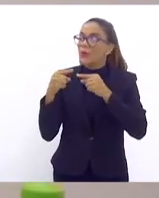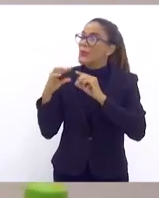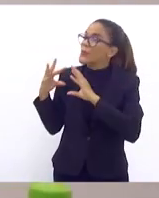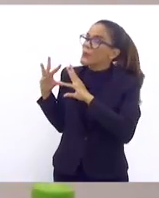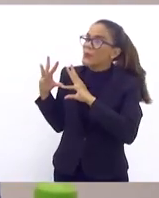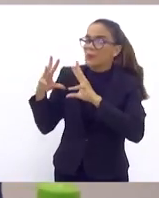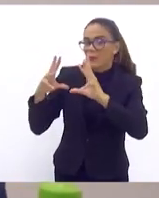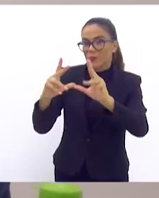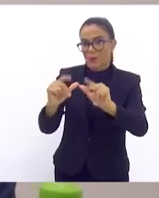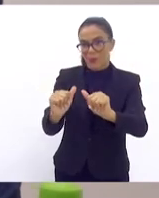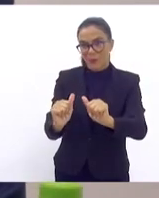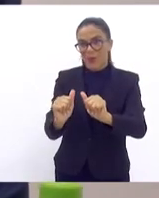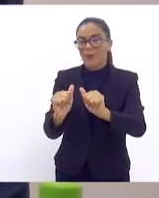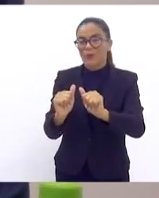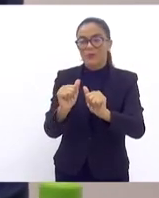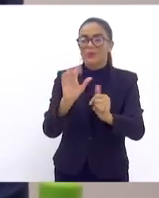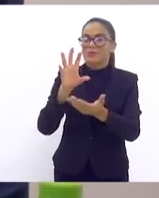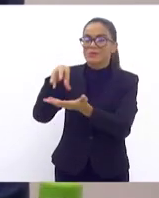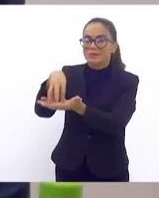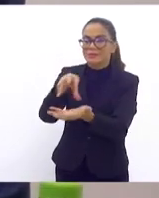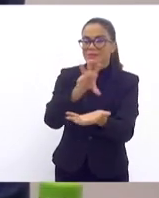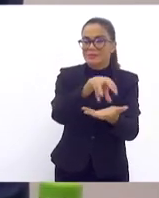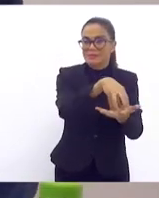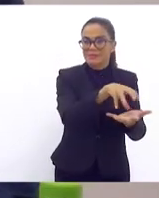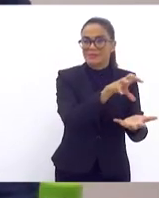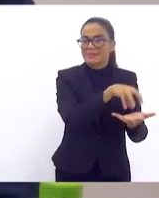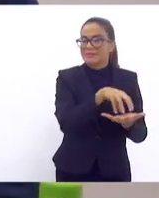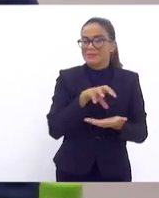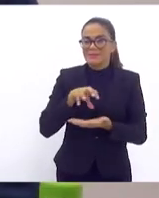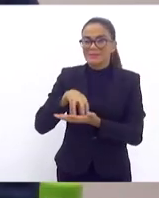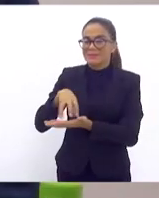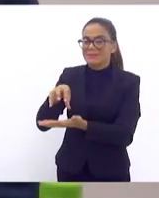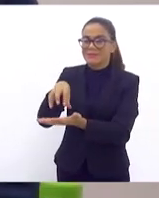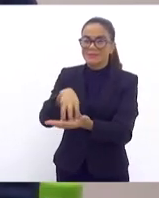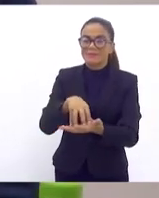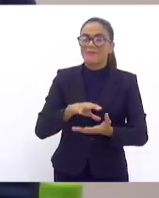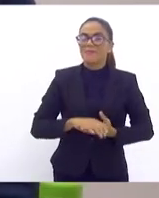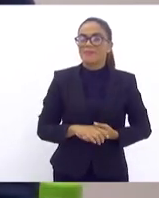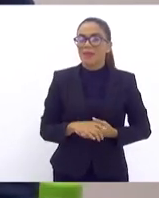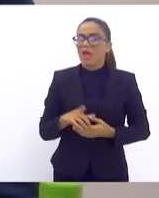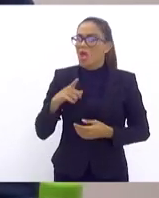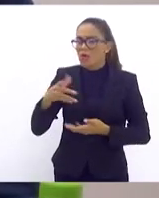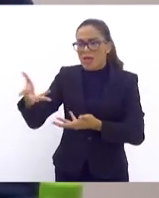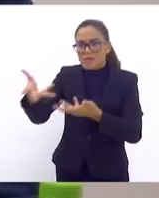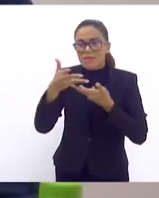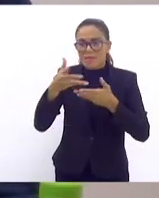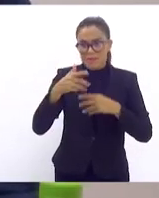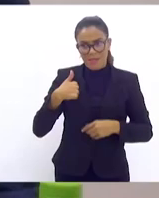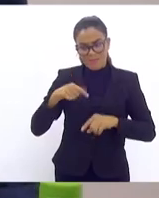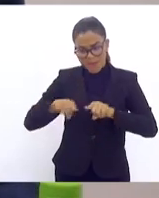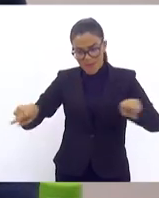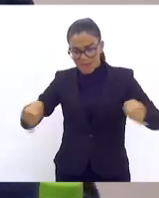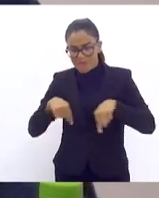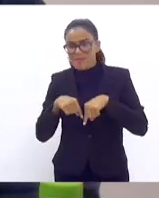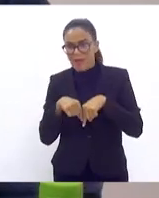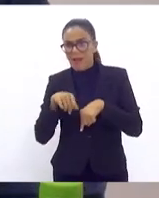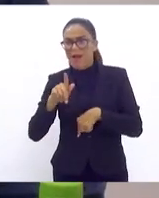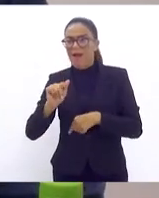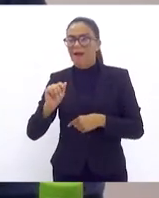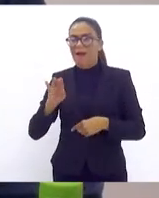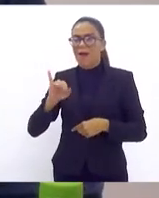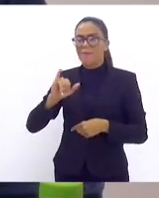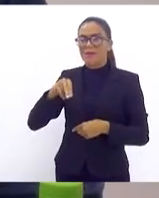atores de todos os setores. Recebi vários deles no meu gabinete na semana passada,